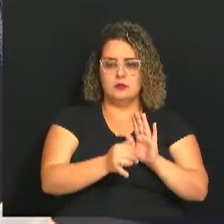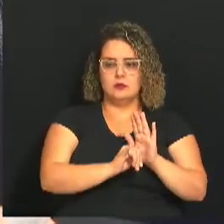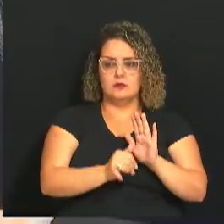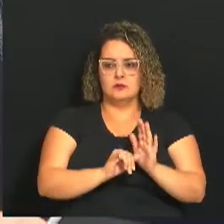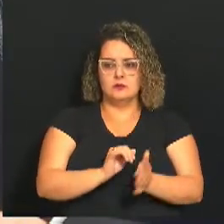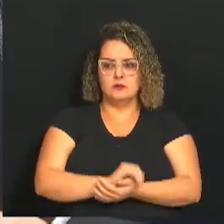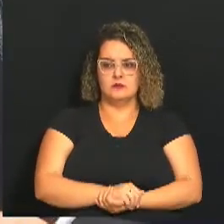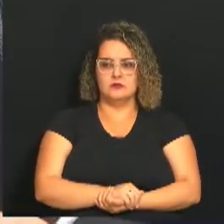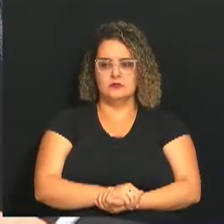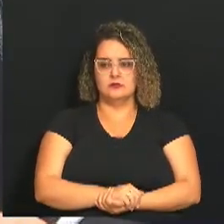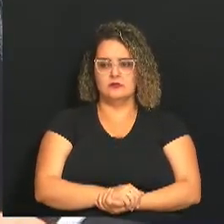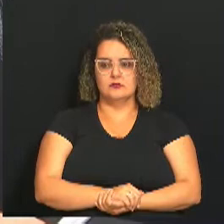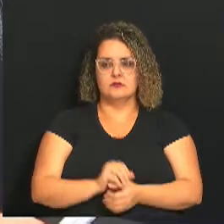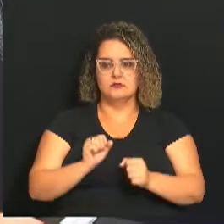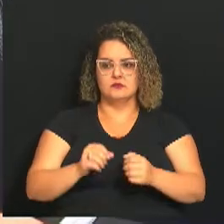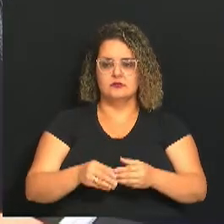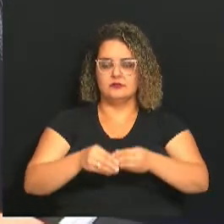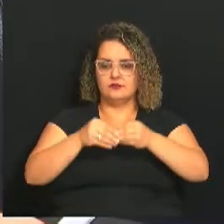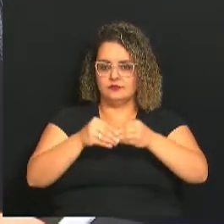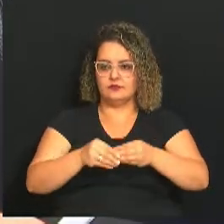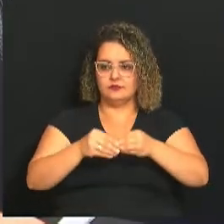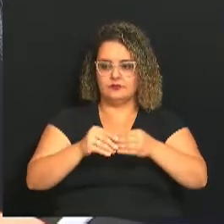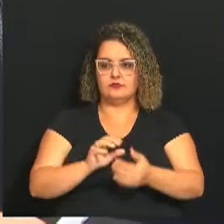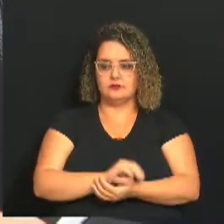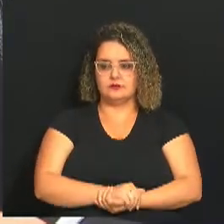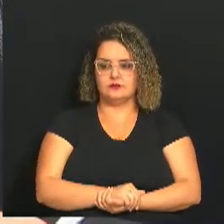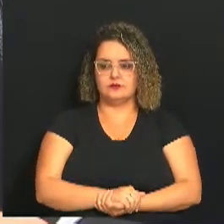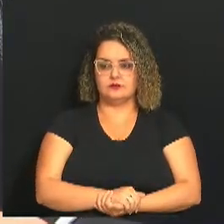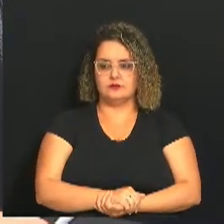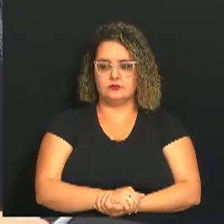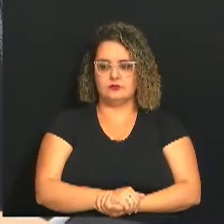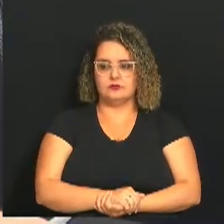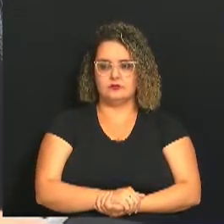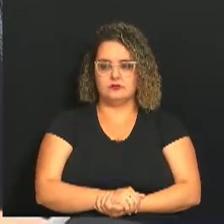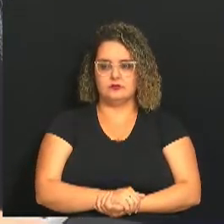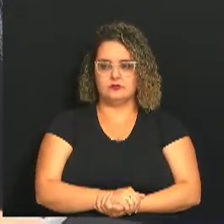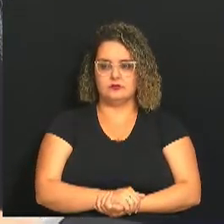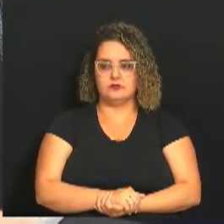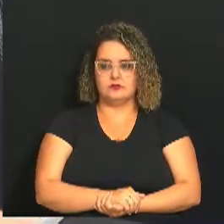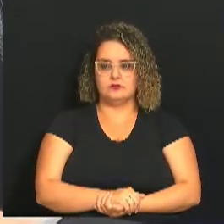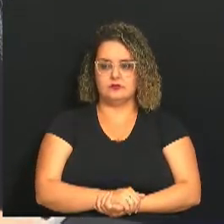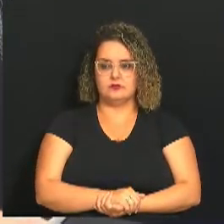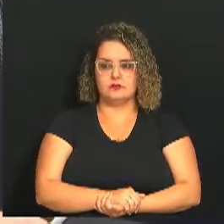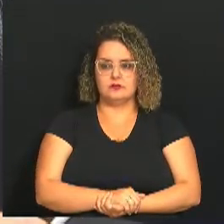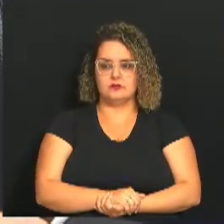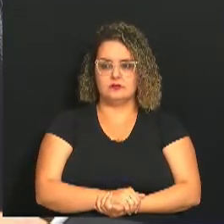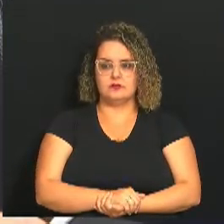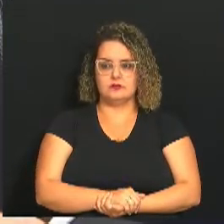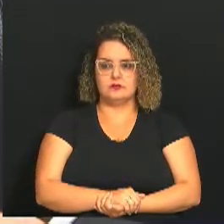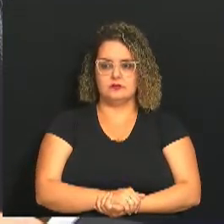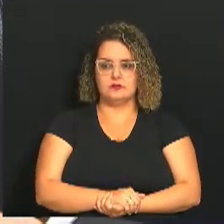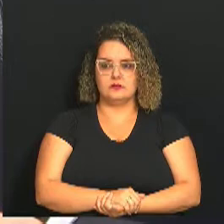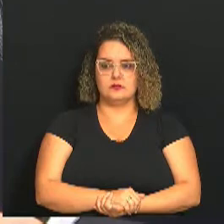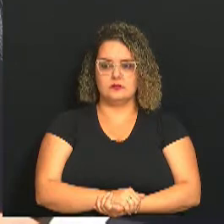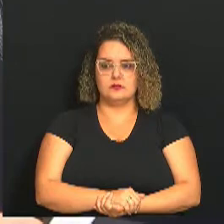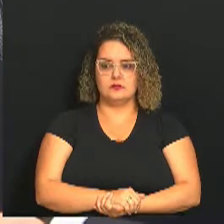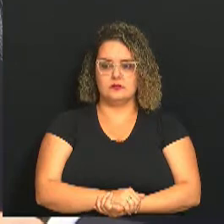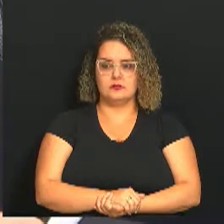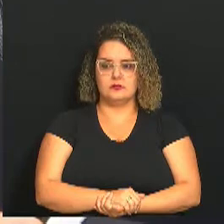uma saudação. Só que eu estou vendo que o Cecílio está com um aparelho ali,